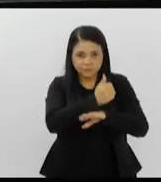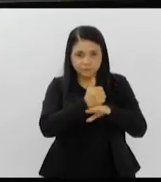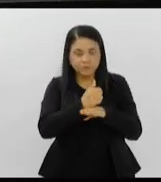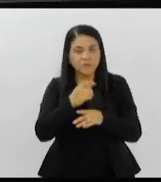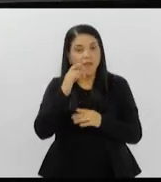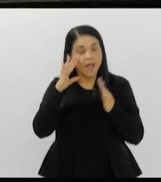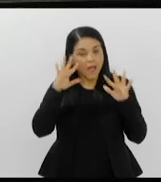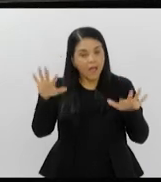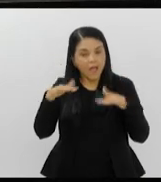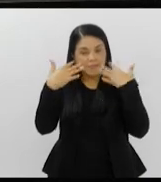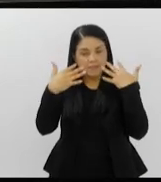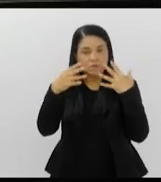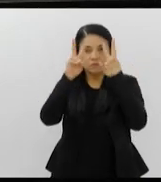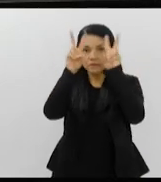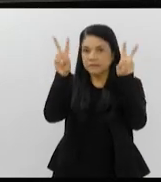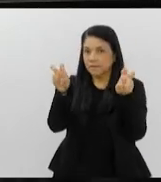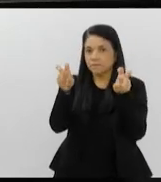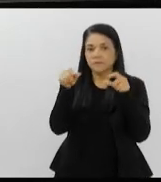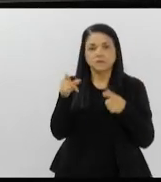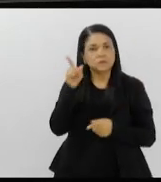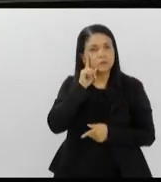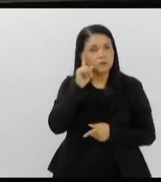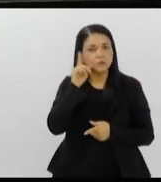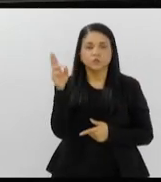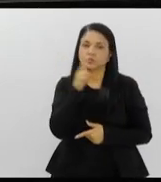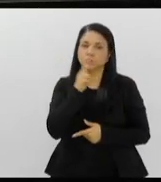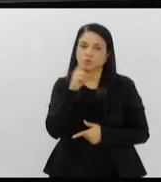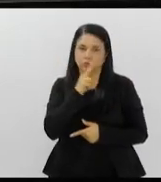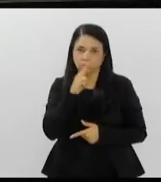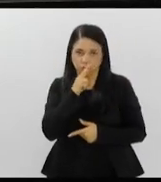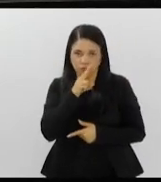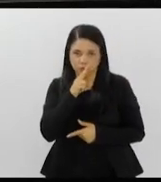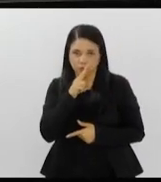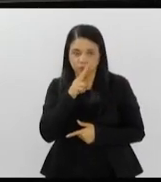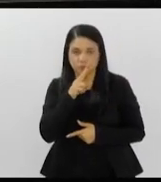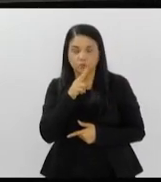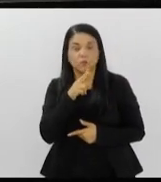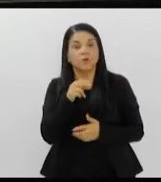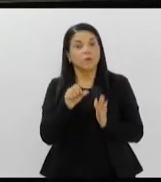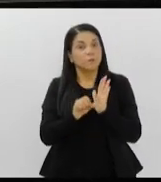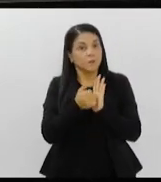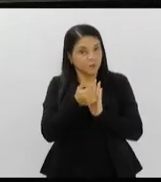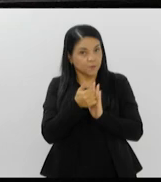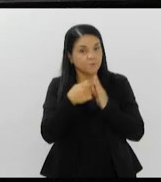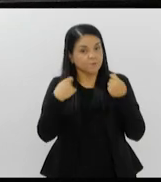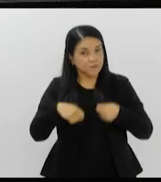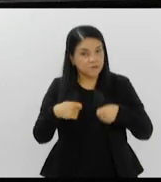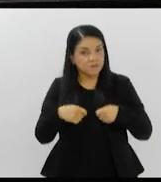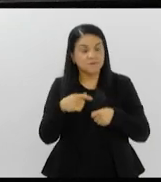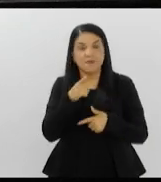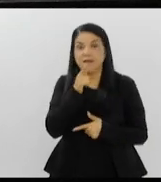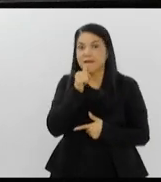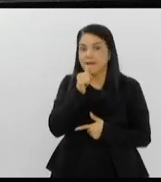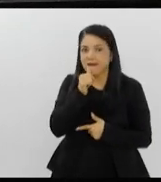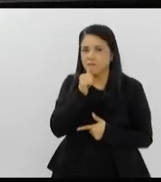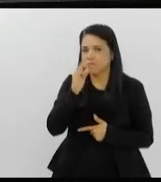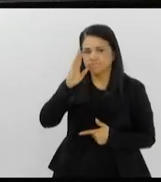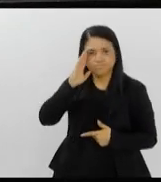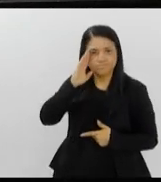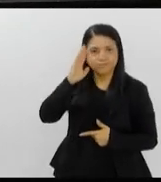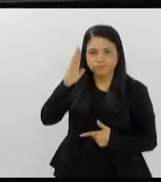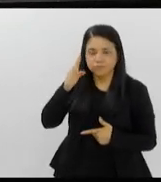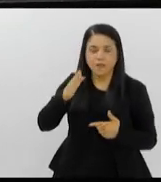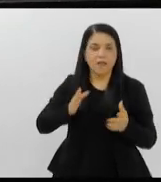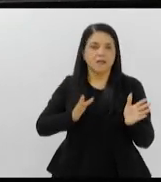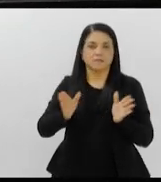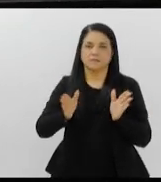um tema que se torna diariamente mais urgente. Primeiro, é preciso que a gente considere a água, o acesso à água,